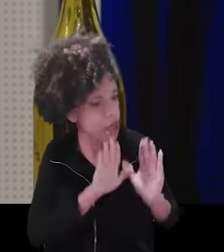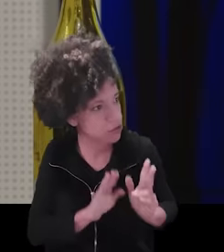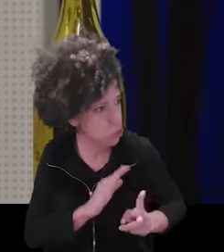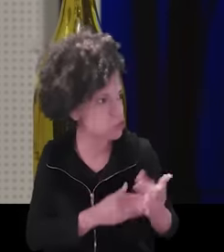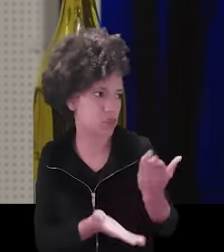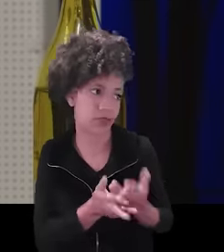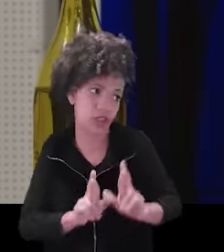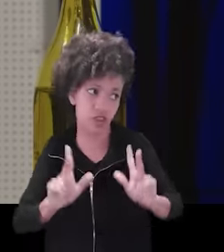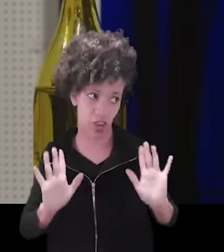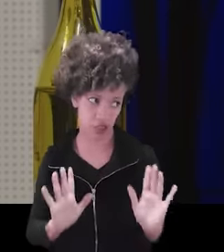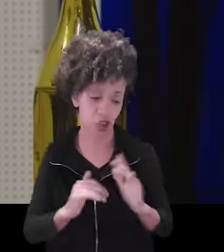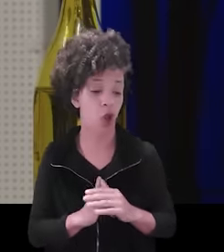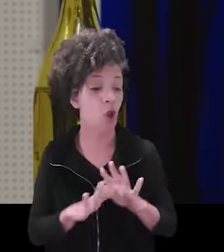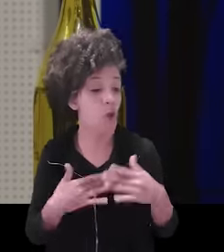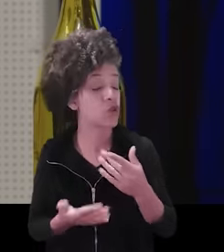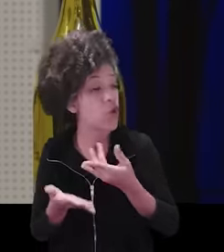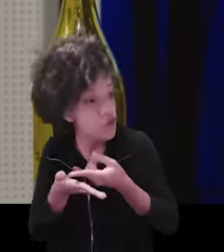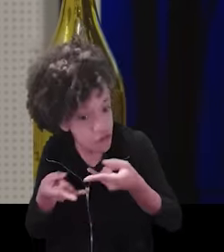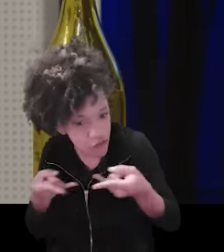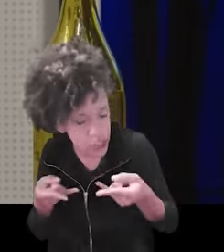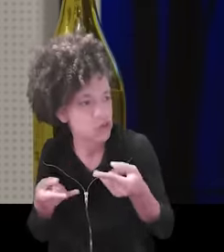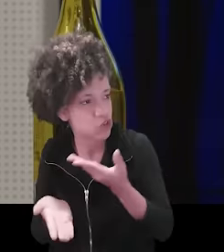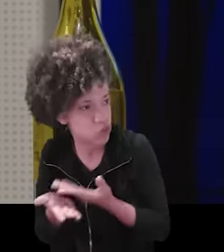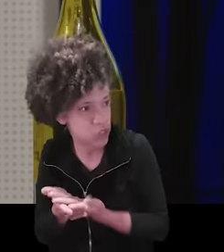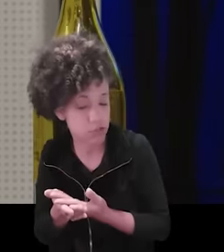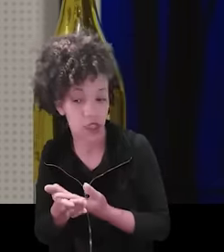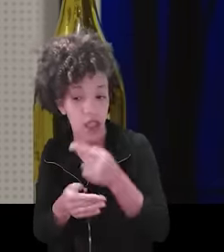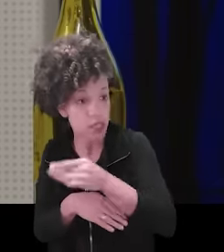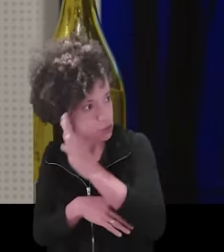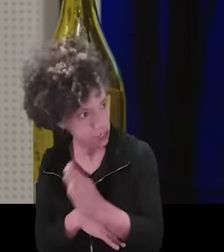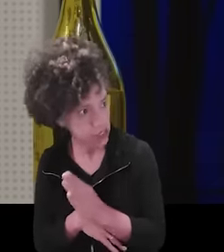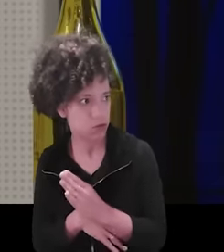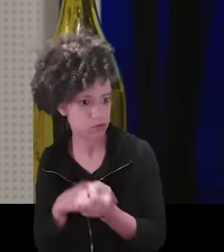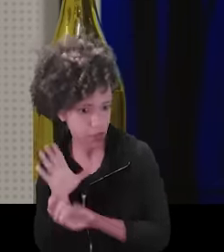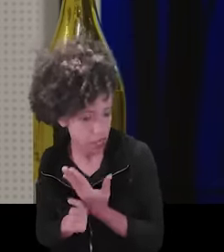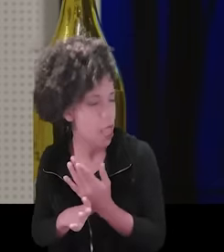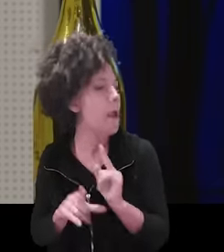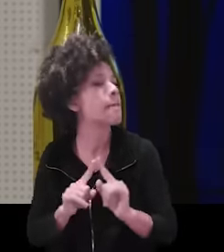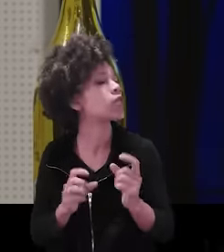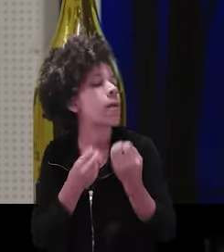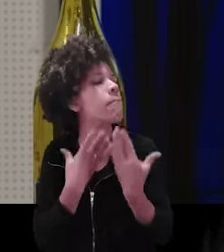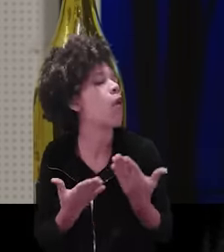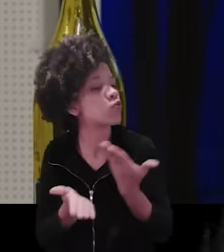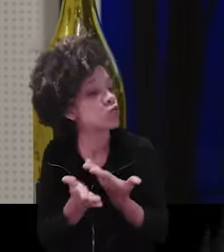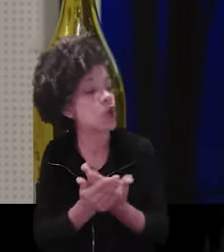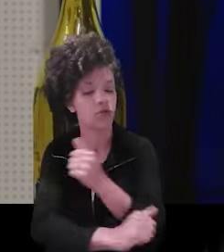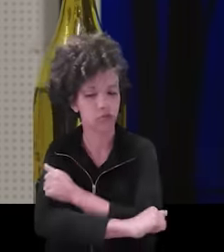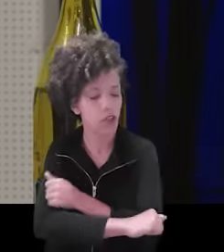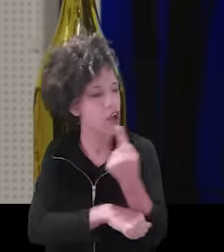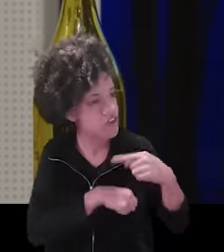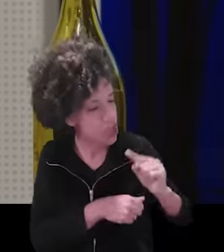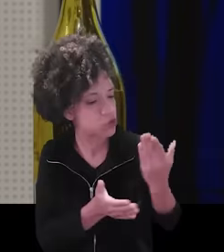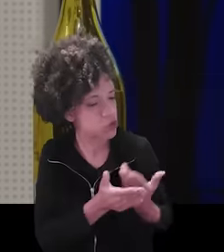estudantes que é totalmente diferente quando você tem um visto estudante você tira o visto no Brasil e aí o que que é bom ter o visto de estudante